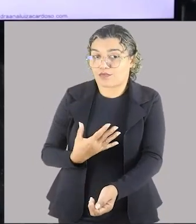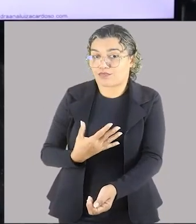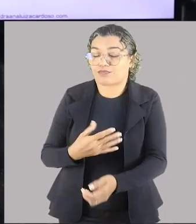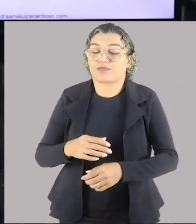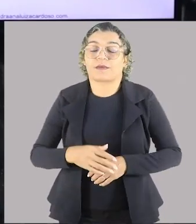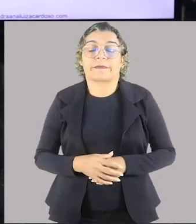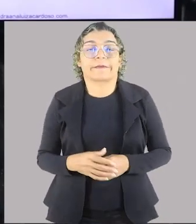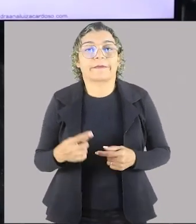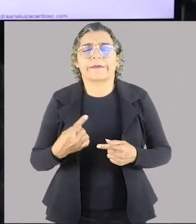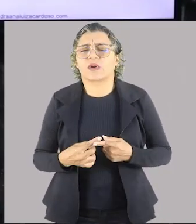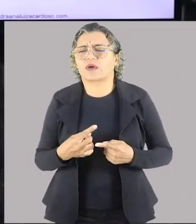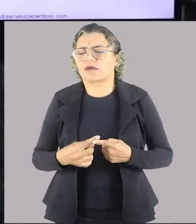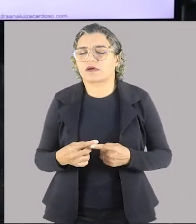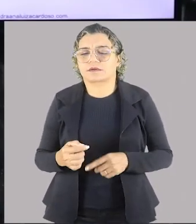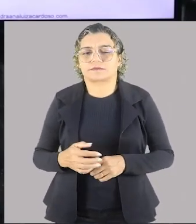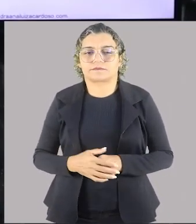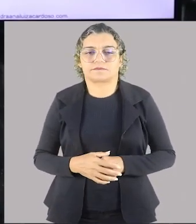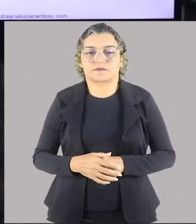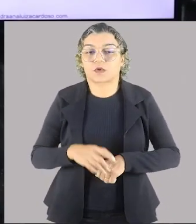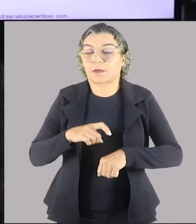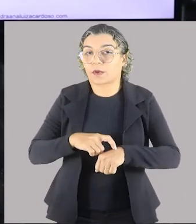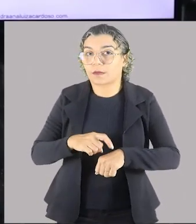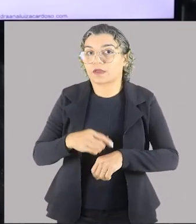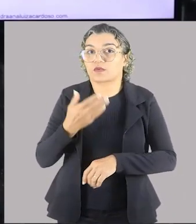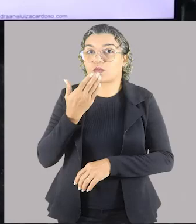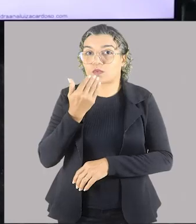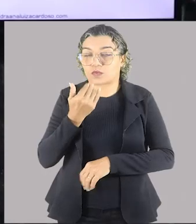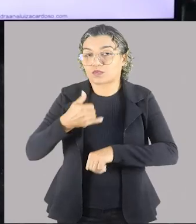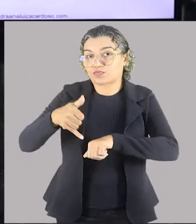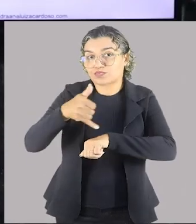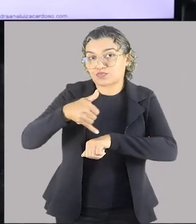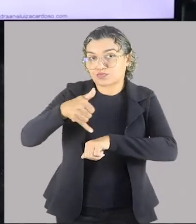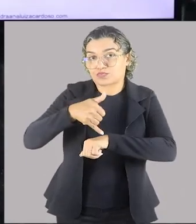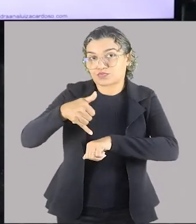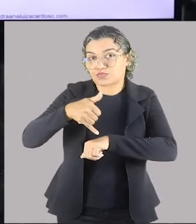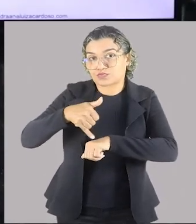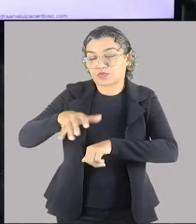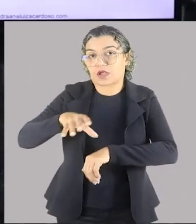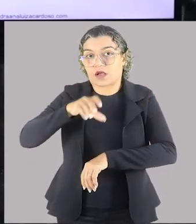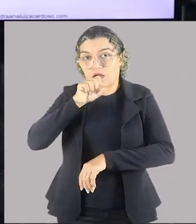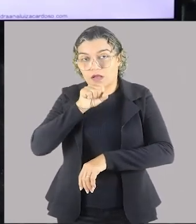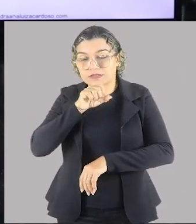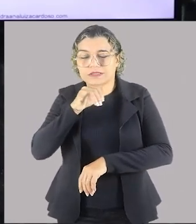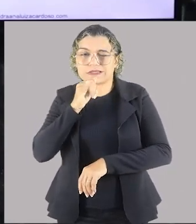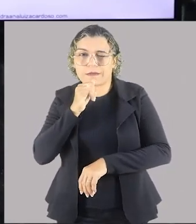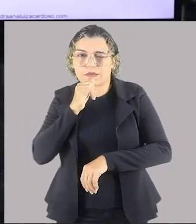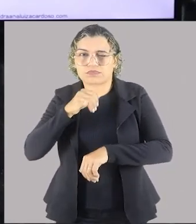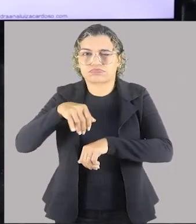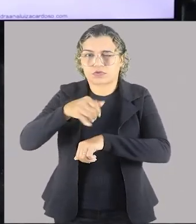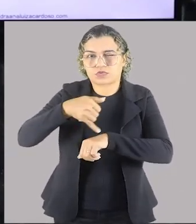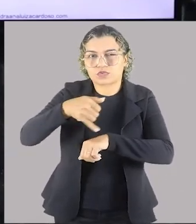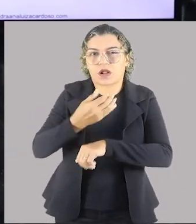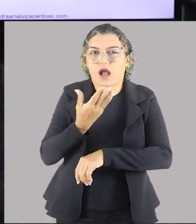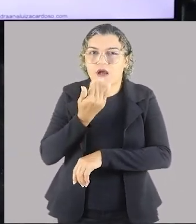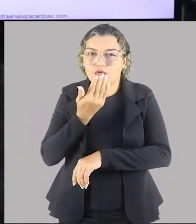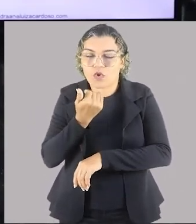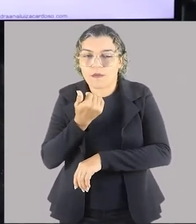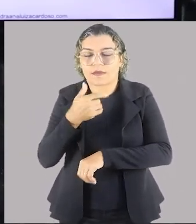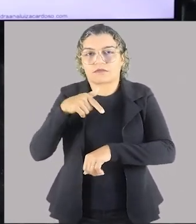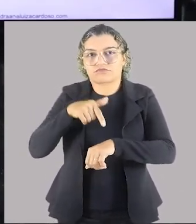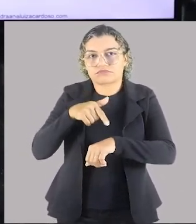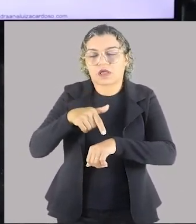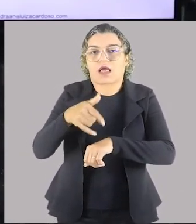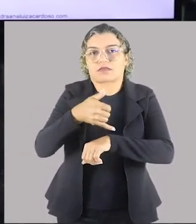gente consome algum alimento gorduroso, vai ter todo um processo, né? E essa gordura vai